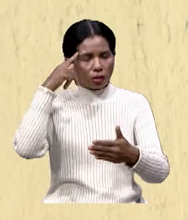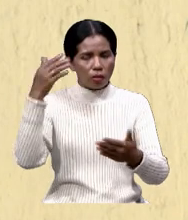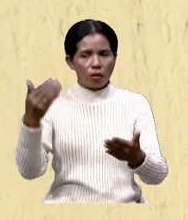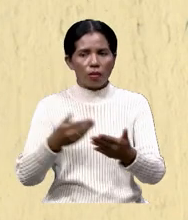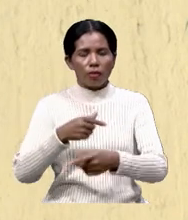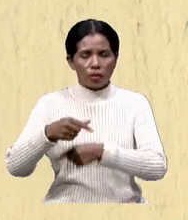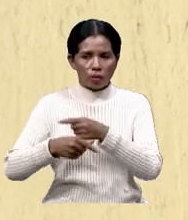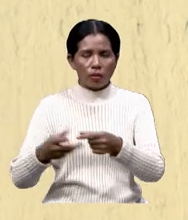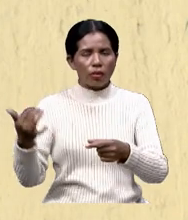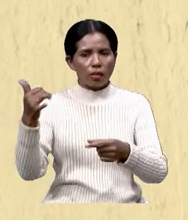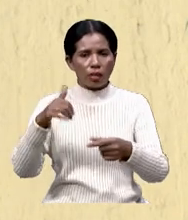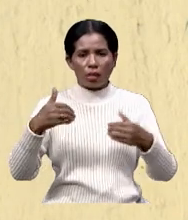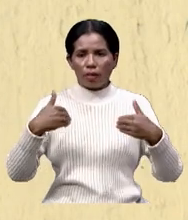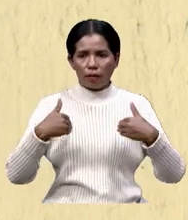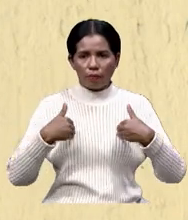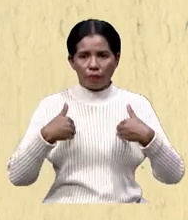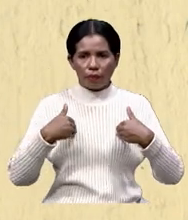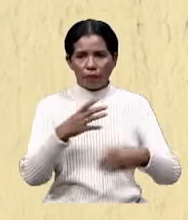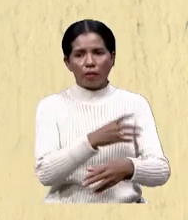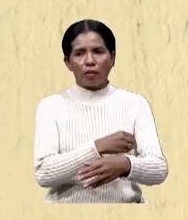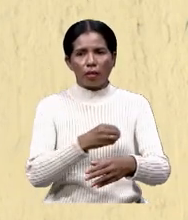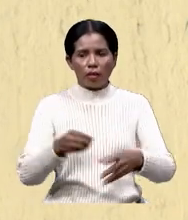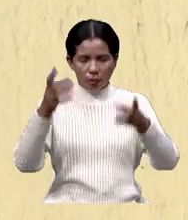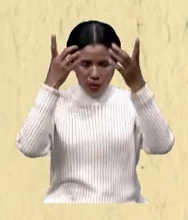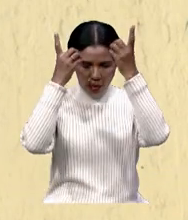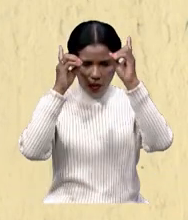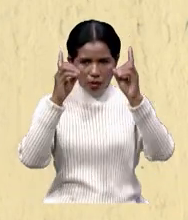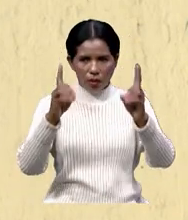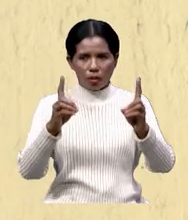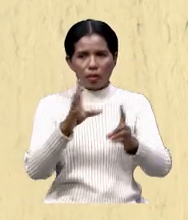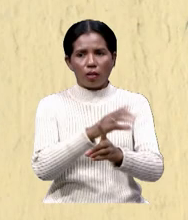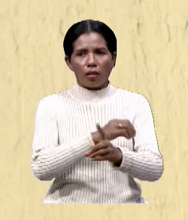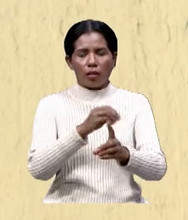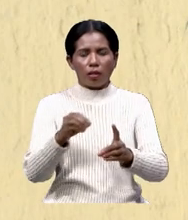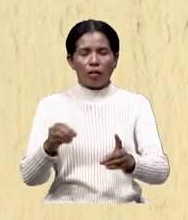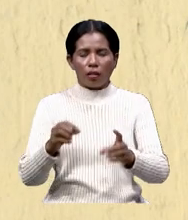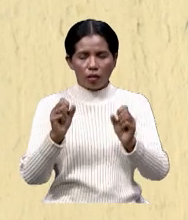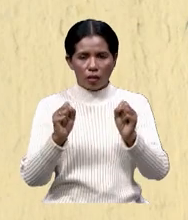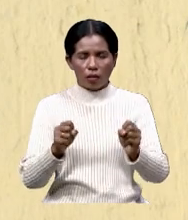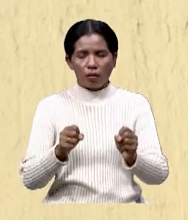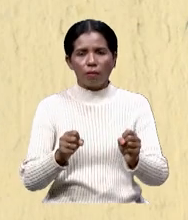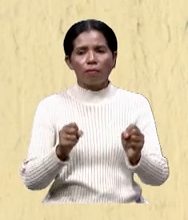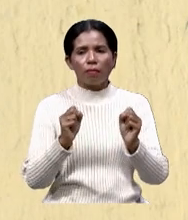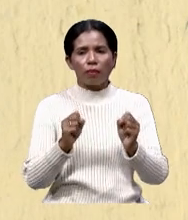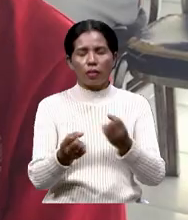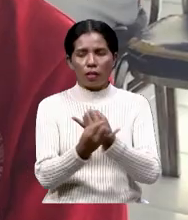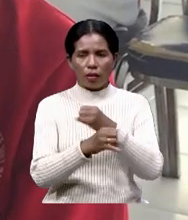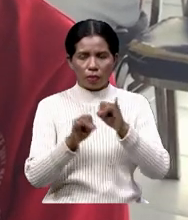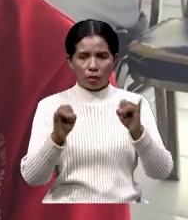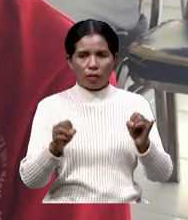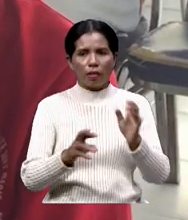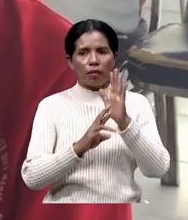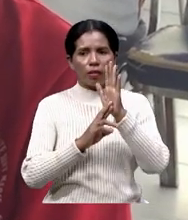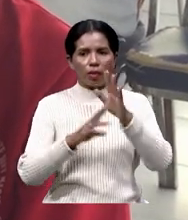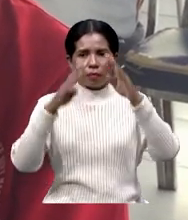geração, Cira e a autodeterminação, e a uma revolução a tubela nuda independência.